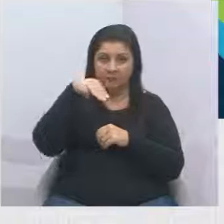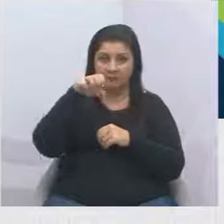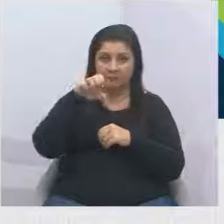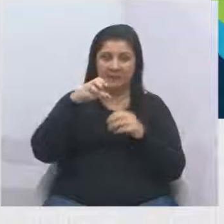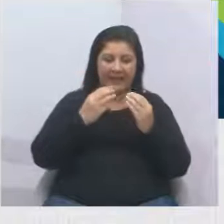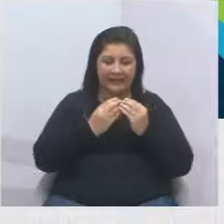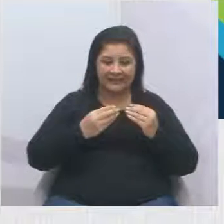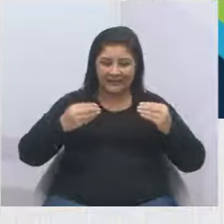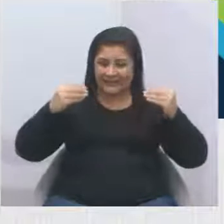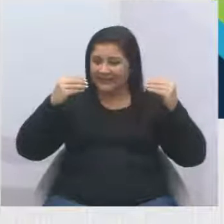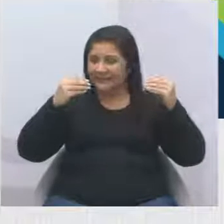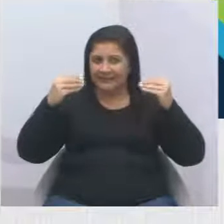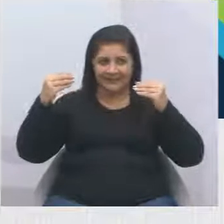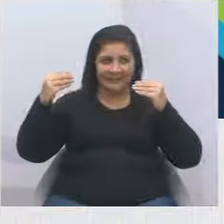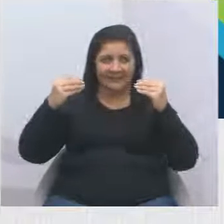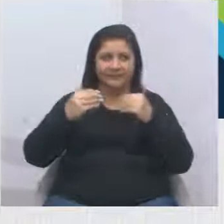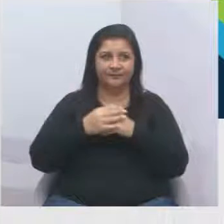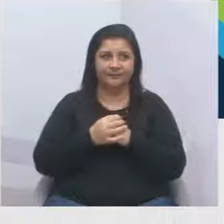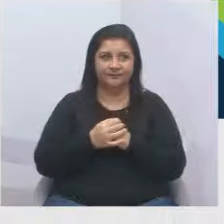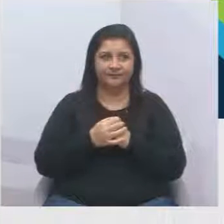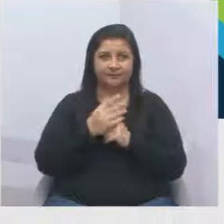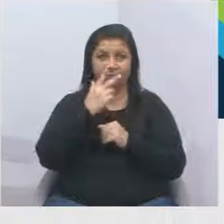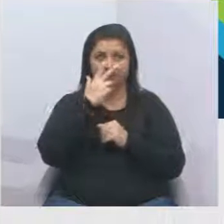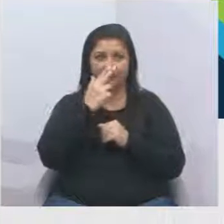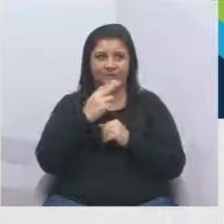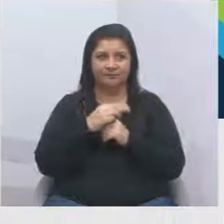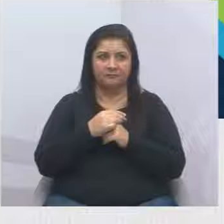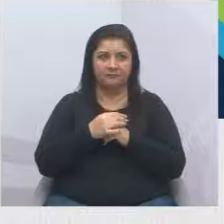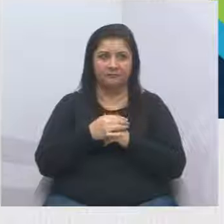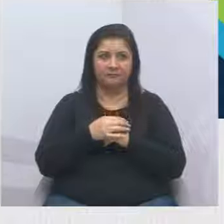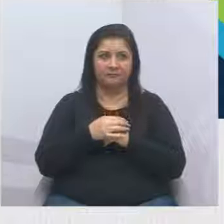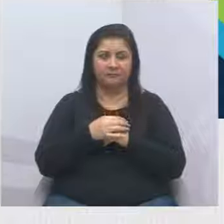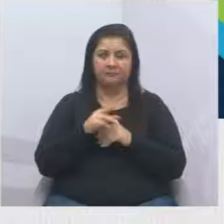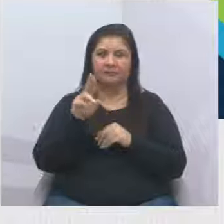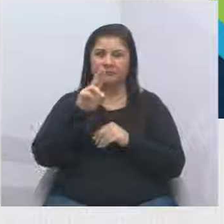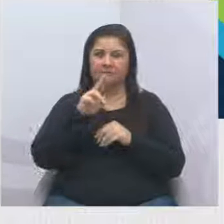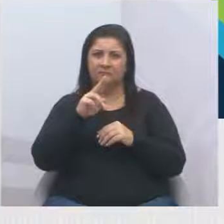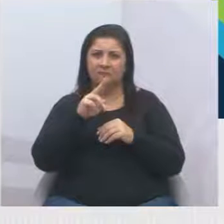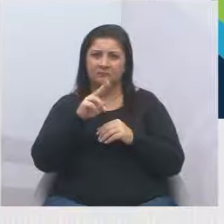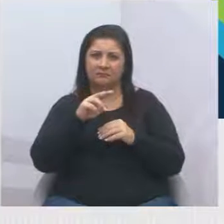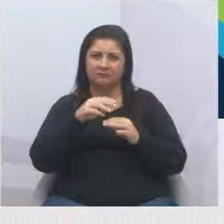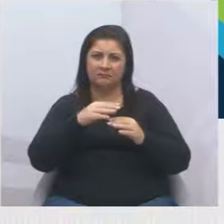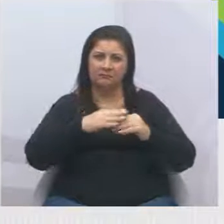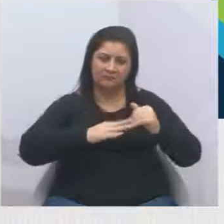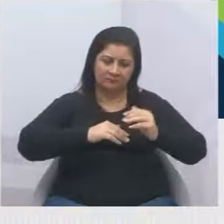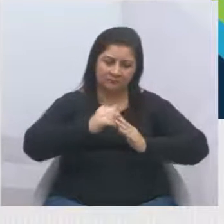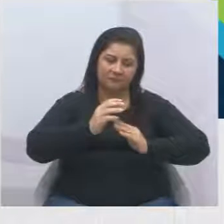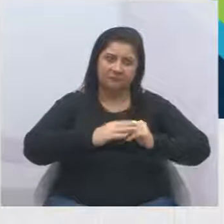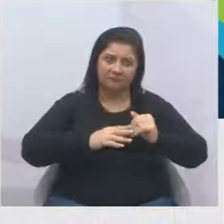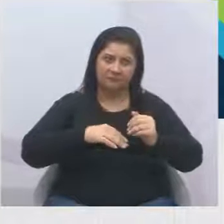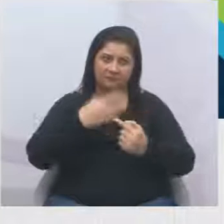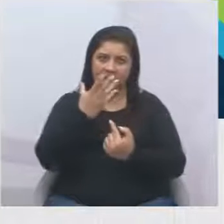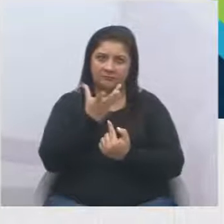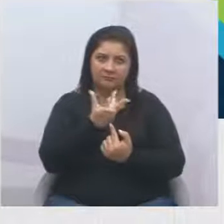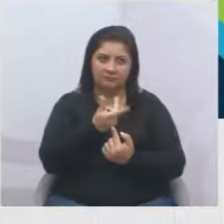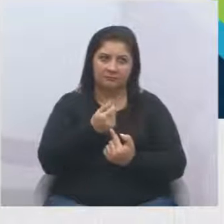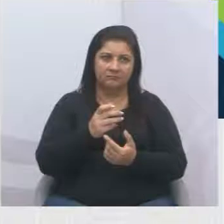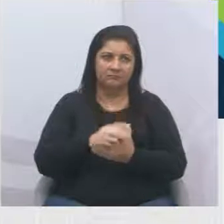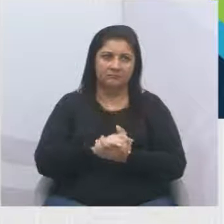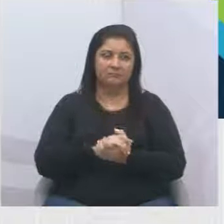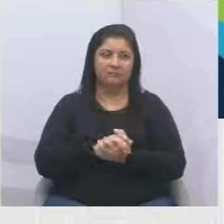Tá? Estão utilizadas muitas vezes em artesanatos. Tá? Então, alguma utilidade ela tem, tá? Mais uma